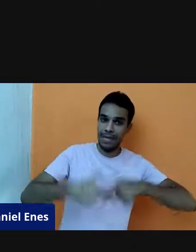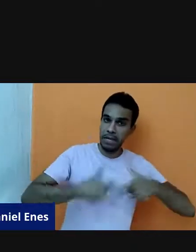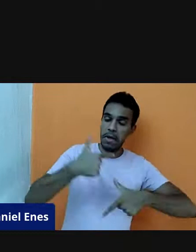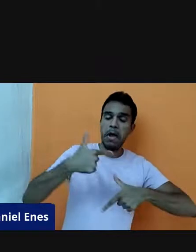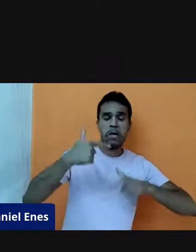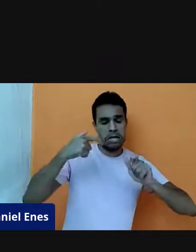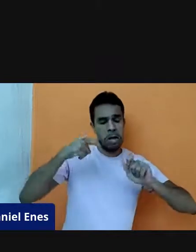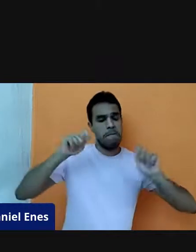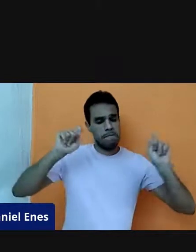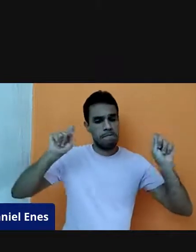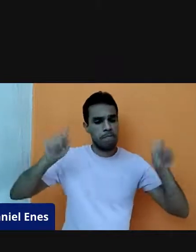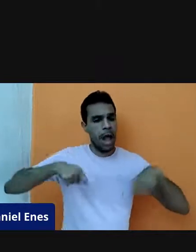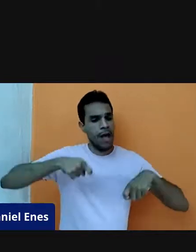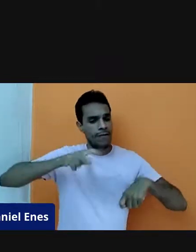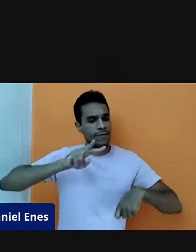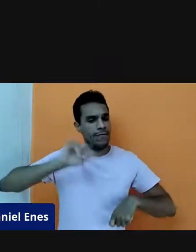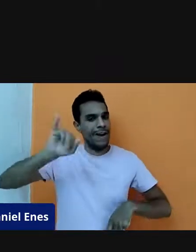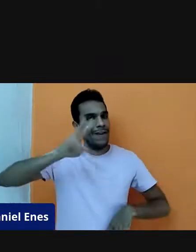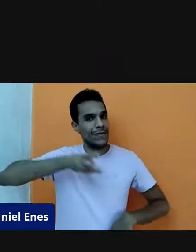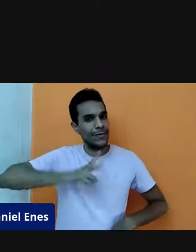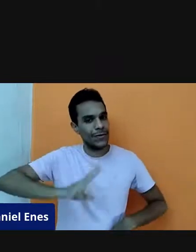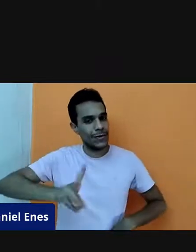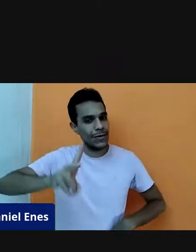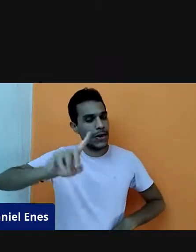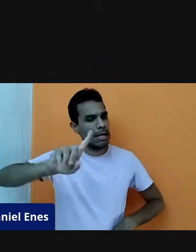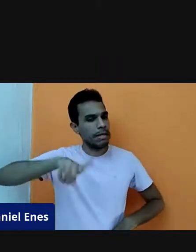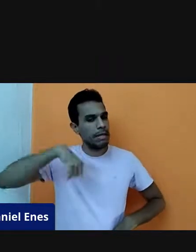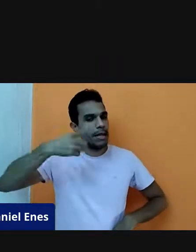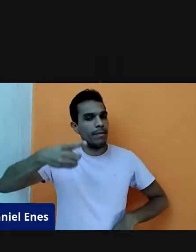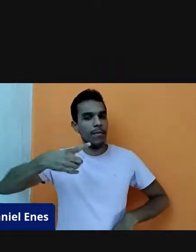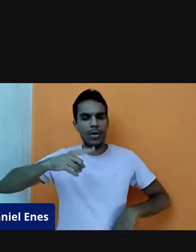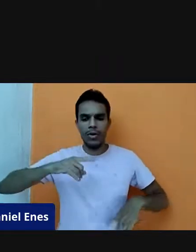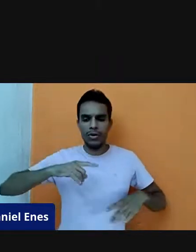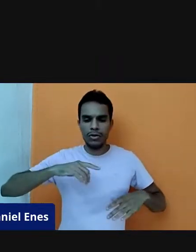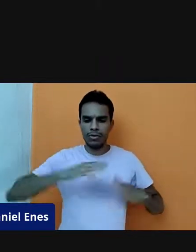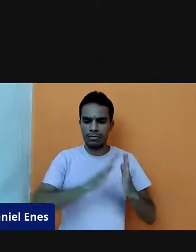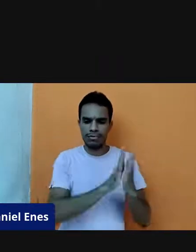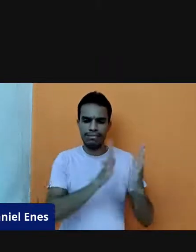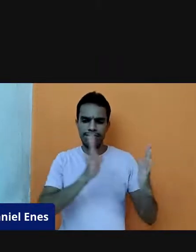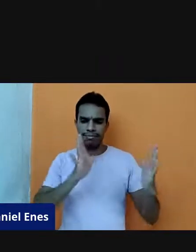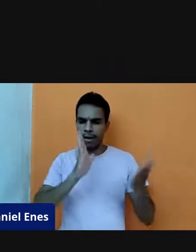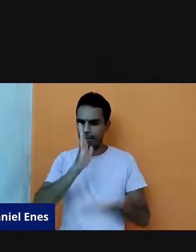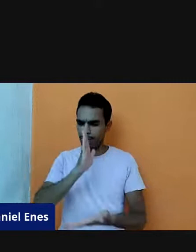continuar após todo esse processo.